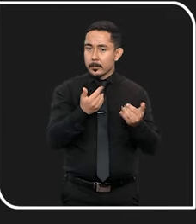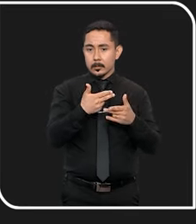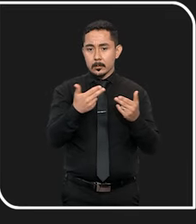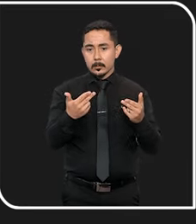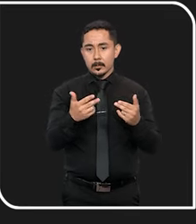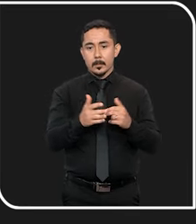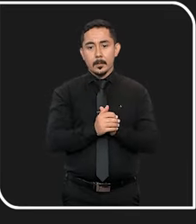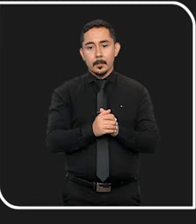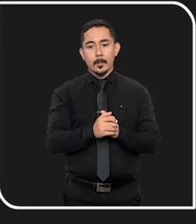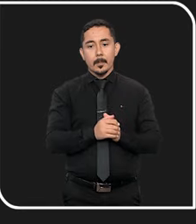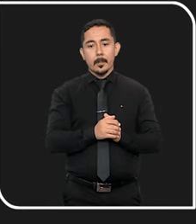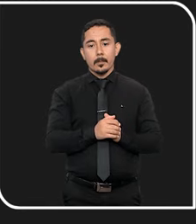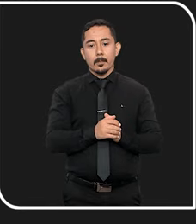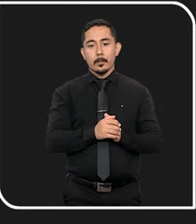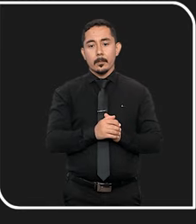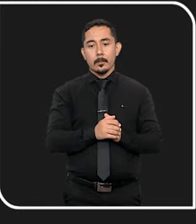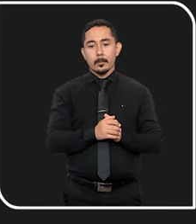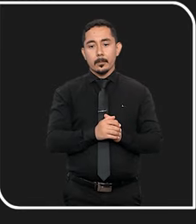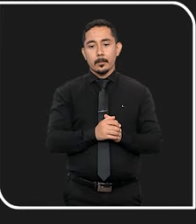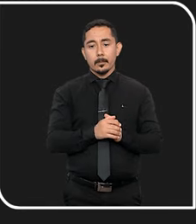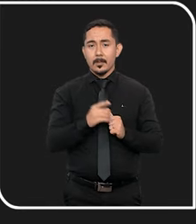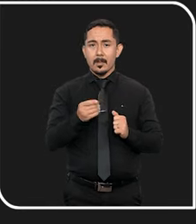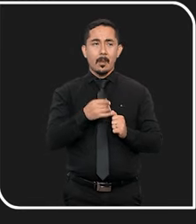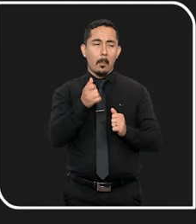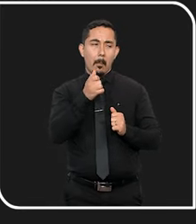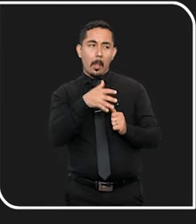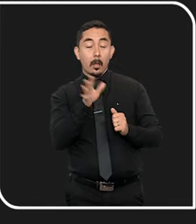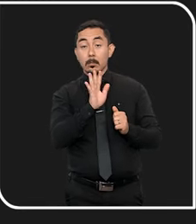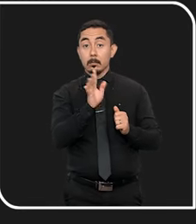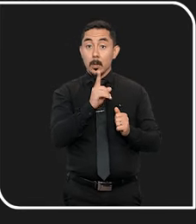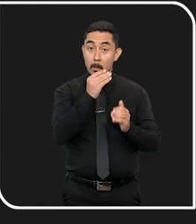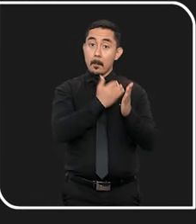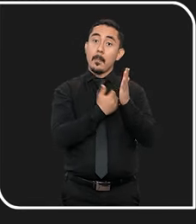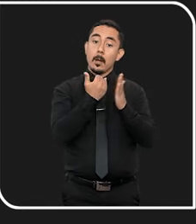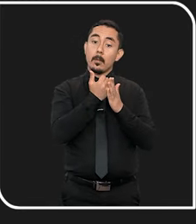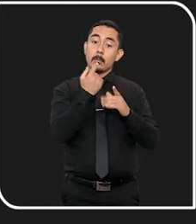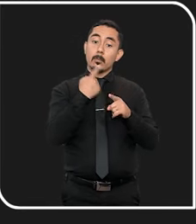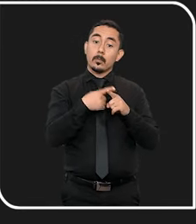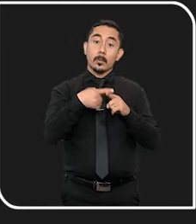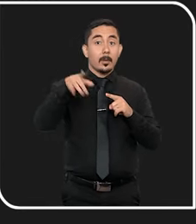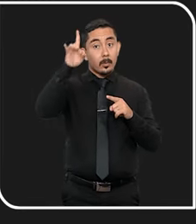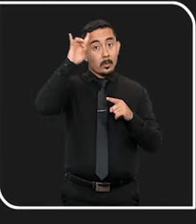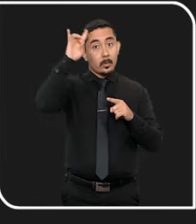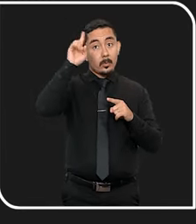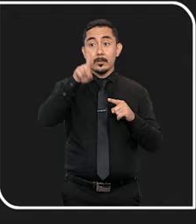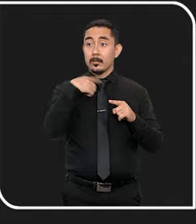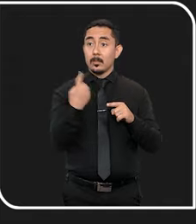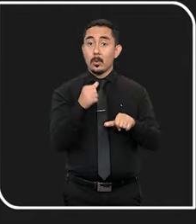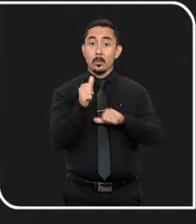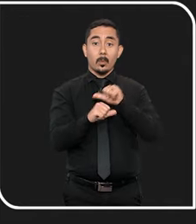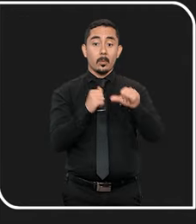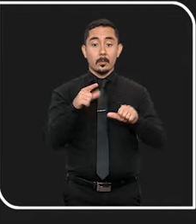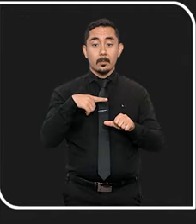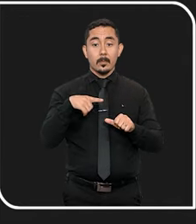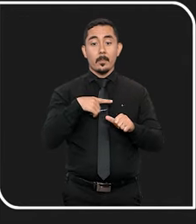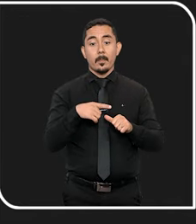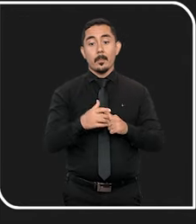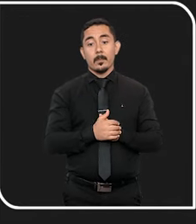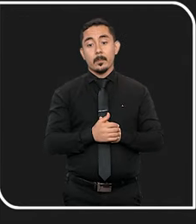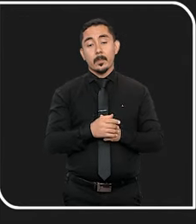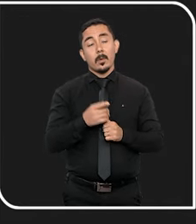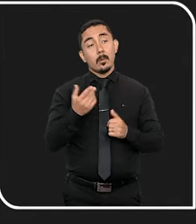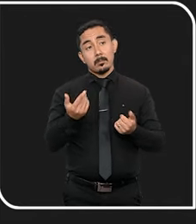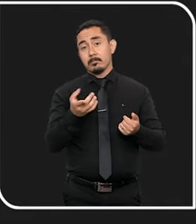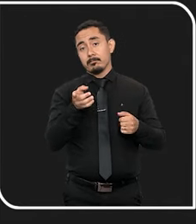brinquedo nunca pensei nisso e assim não se sintam menos por isso se sintam mais porque é a cada dia que a gente muda